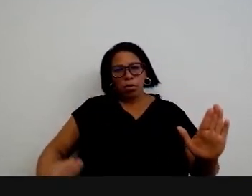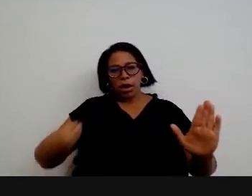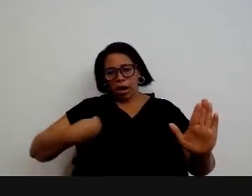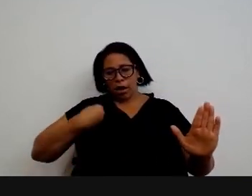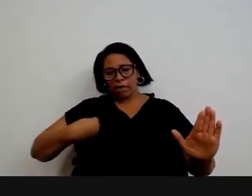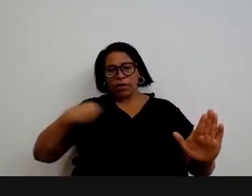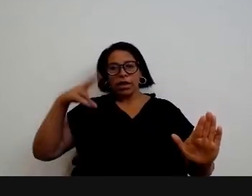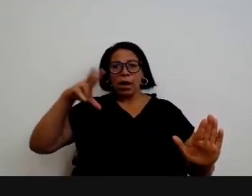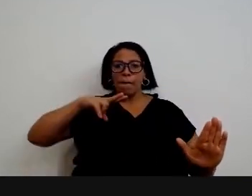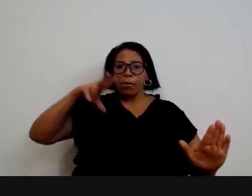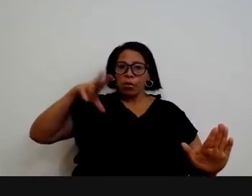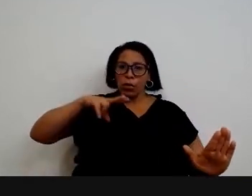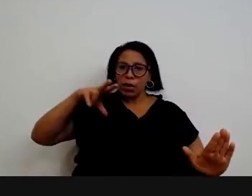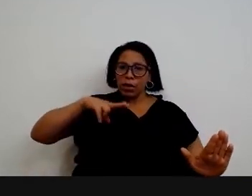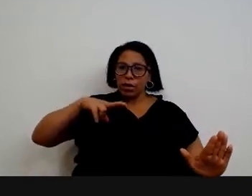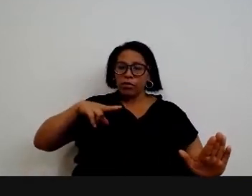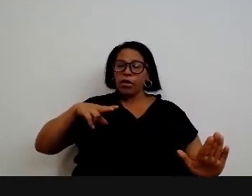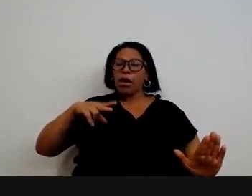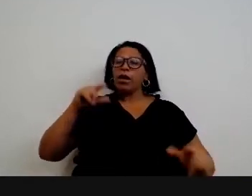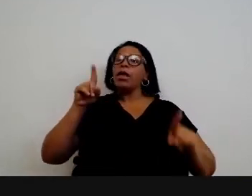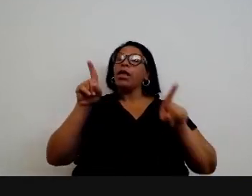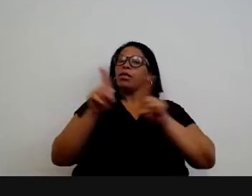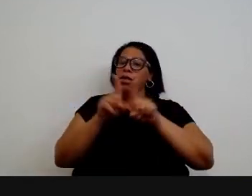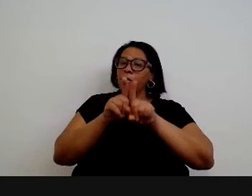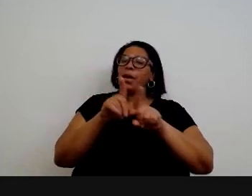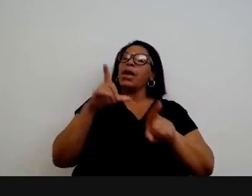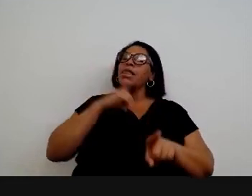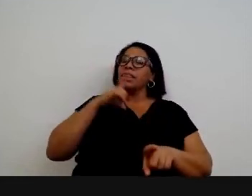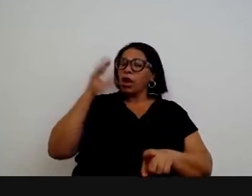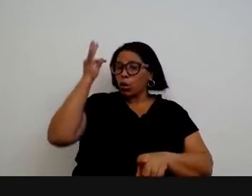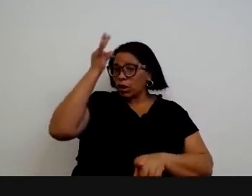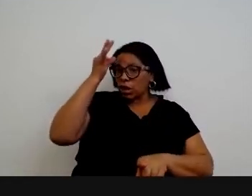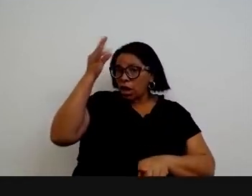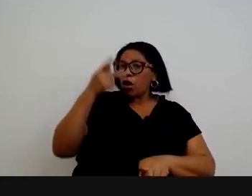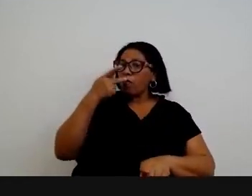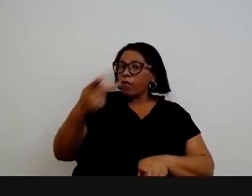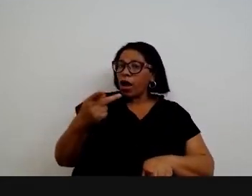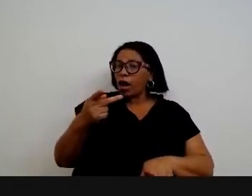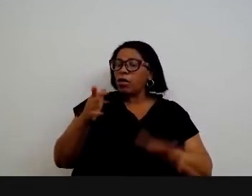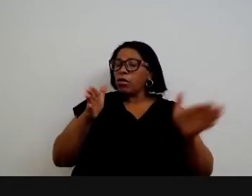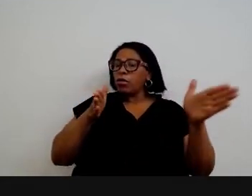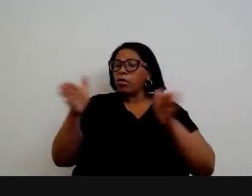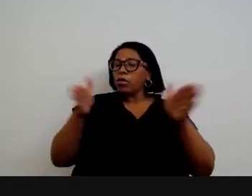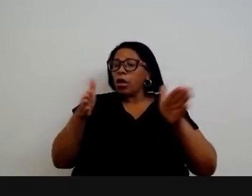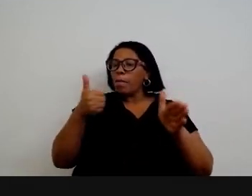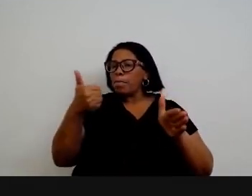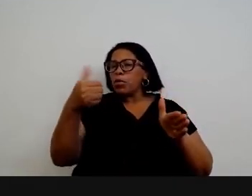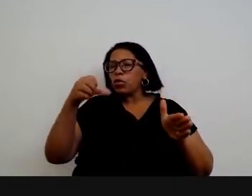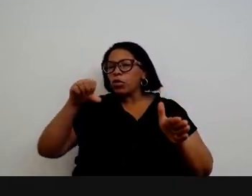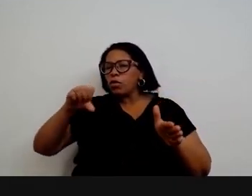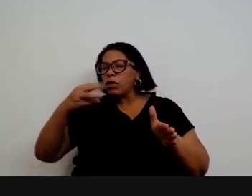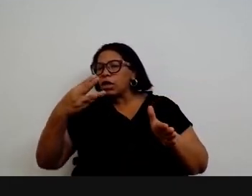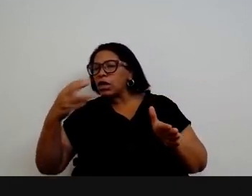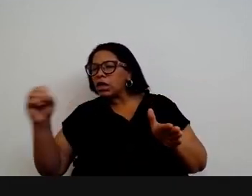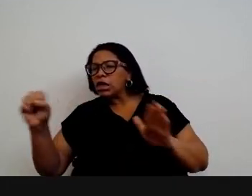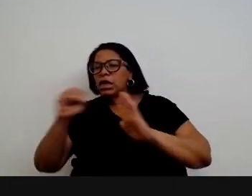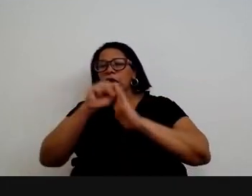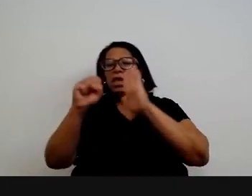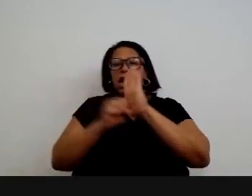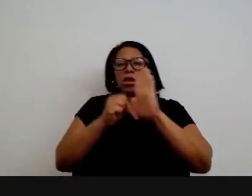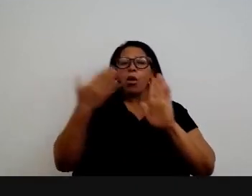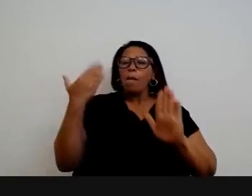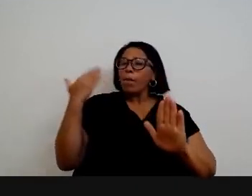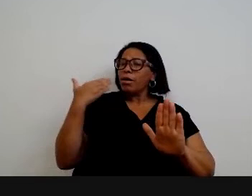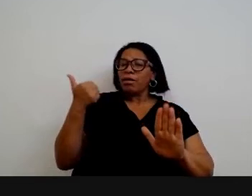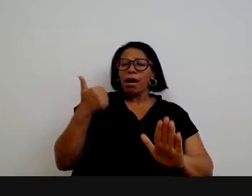Sérgio Buarque de Holanda descreve de maneira absolutamente exemplar num livro dos anos 30 do século passado.